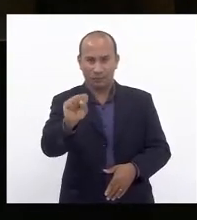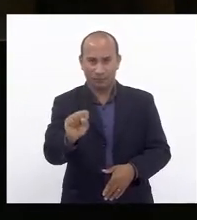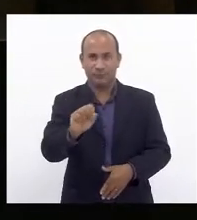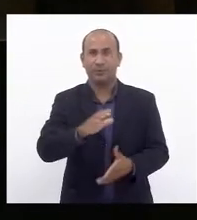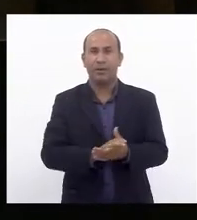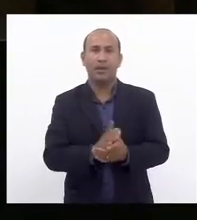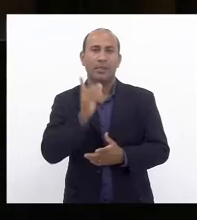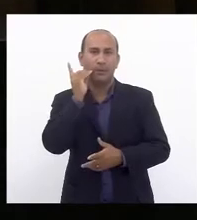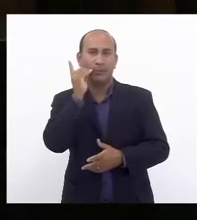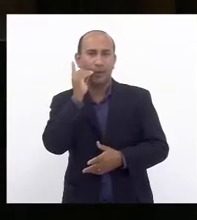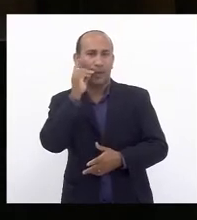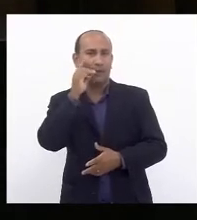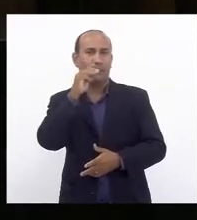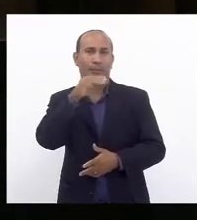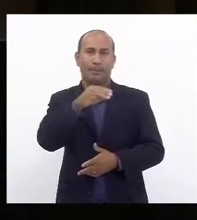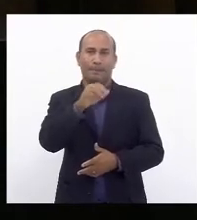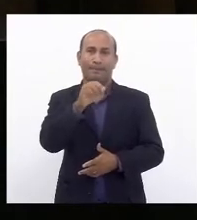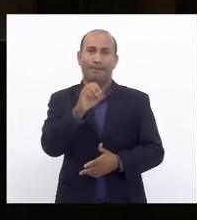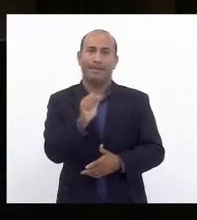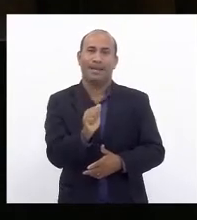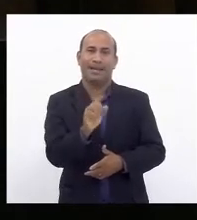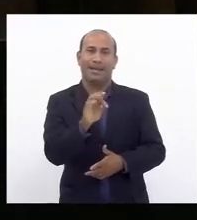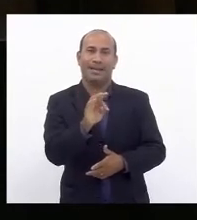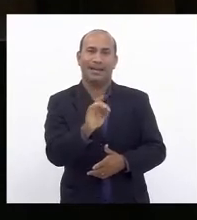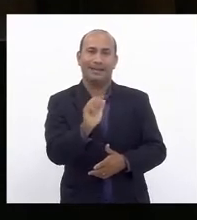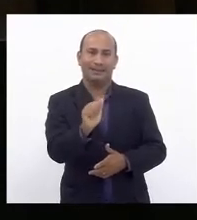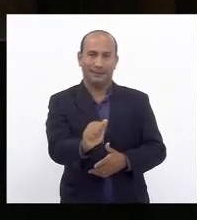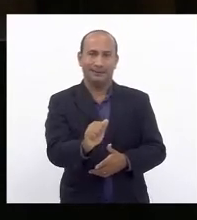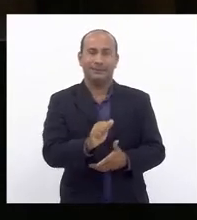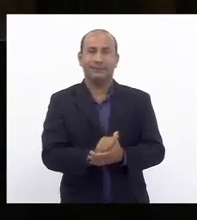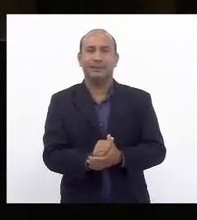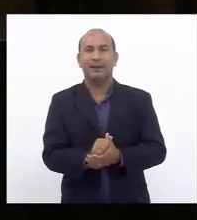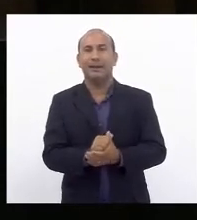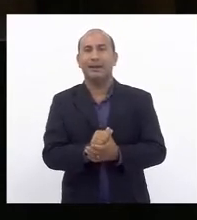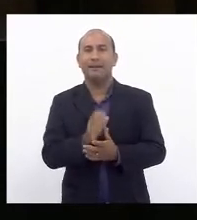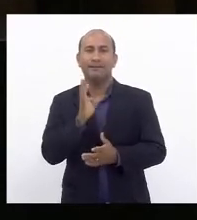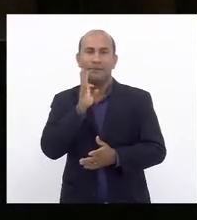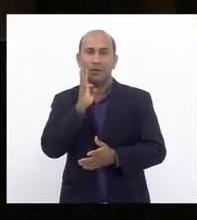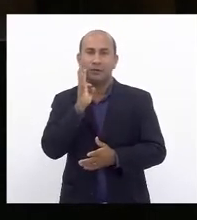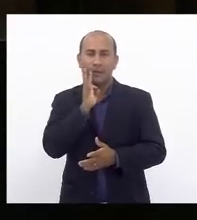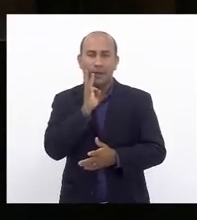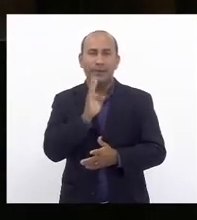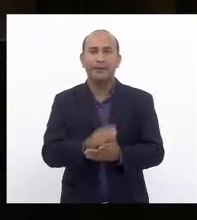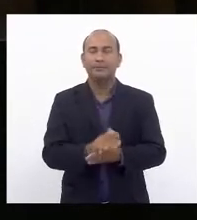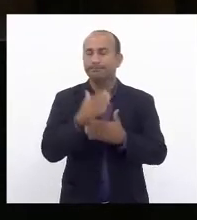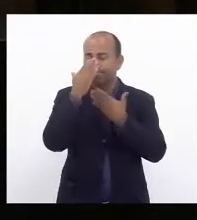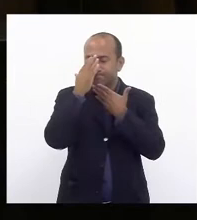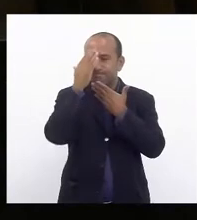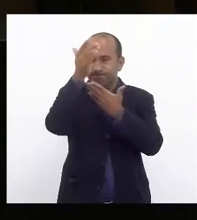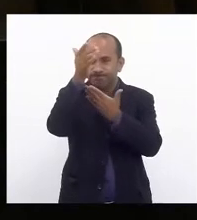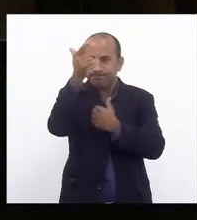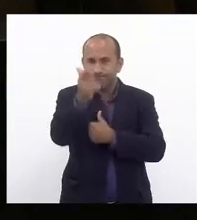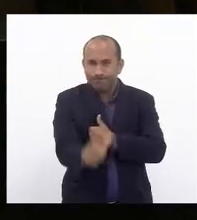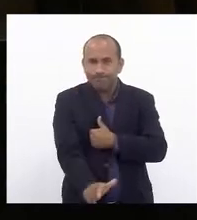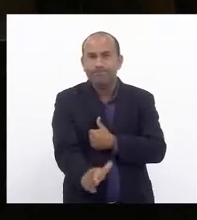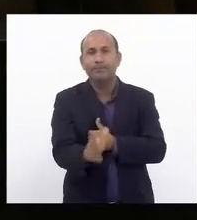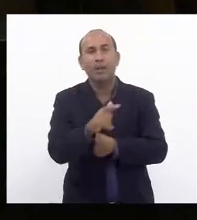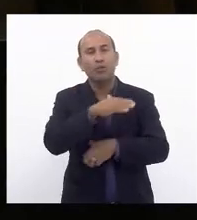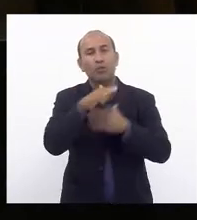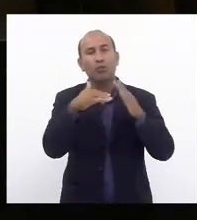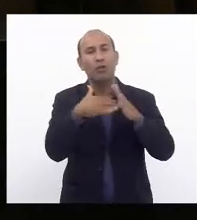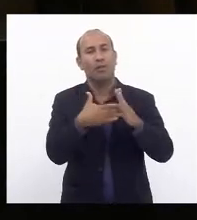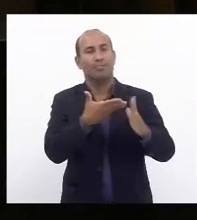Deputada Marta Rocha, deputado Luiz Paulo, todos os deputados, deputado Valdec aqui. Agradecer demais por toda a